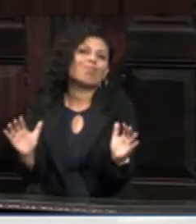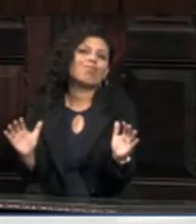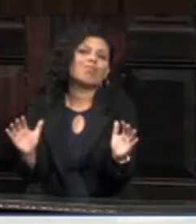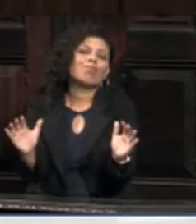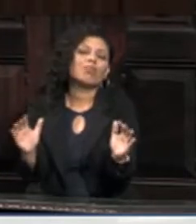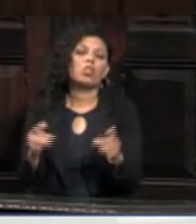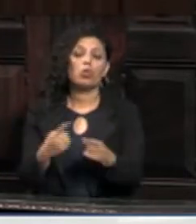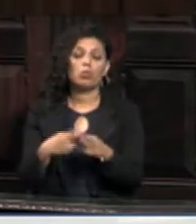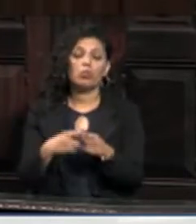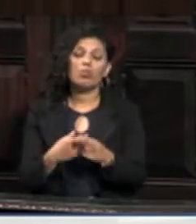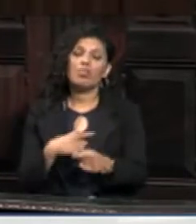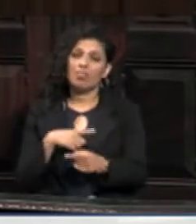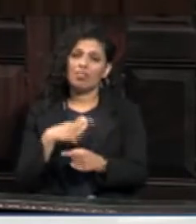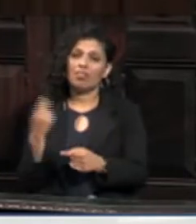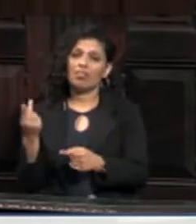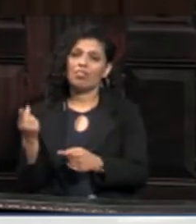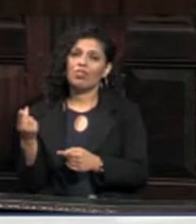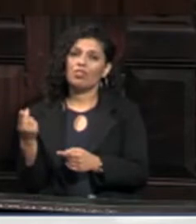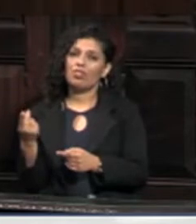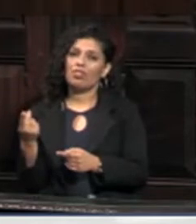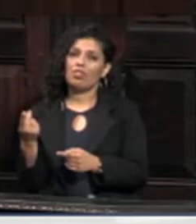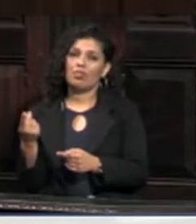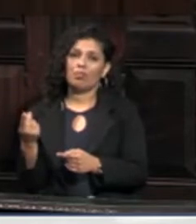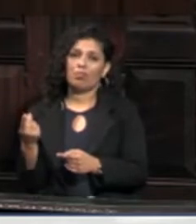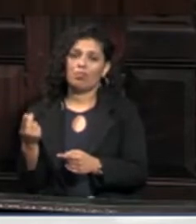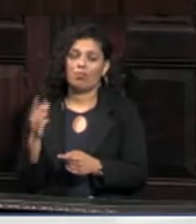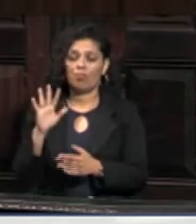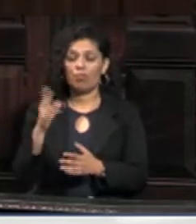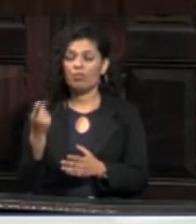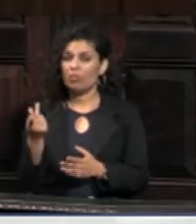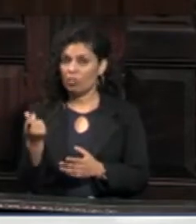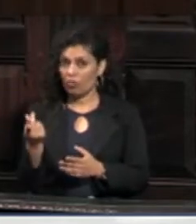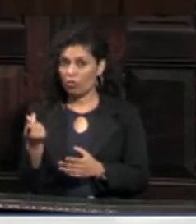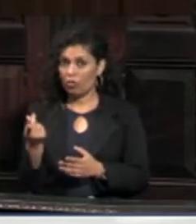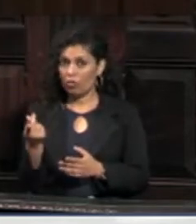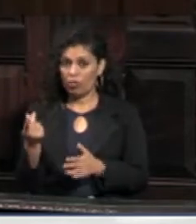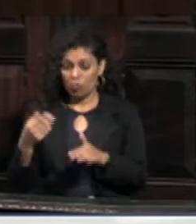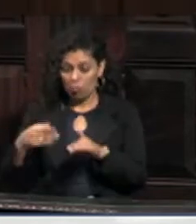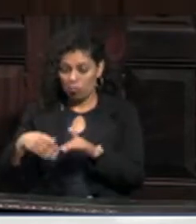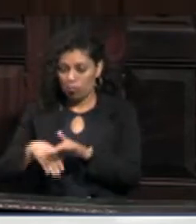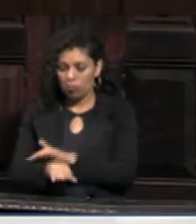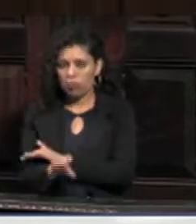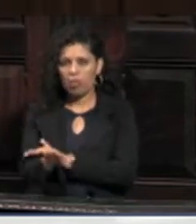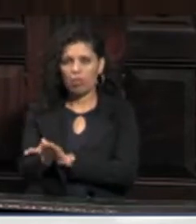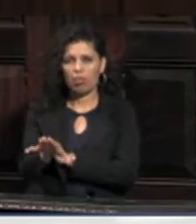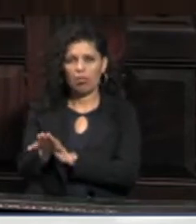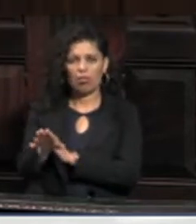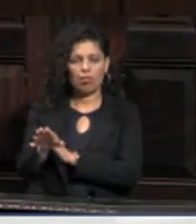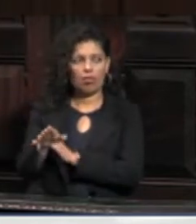esse estado, mas, infelizmente, o dinheiro está sendo escoado pelos